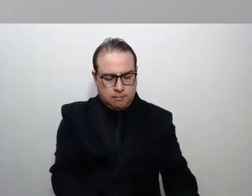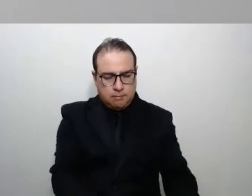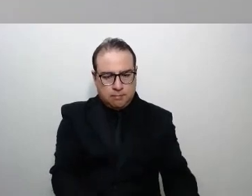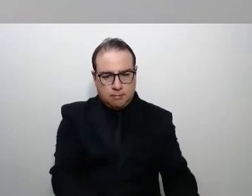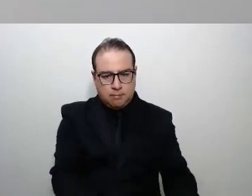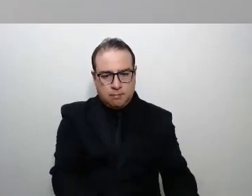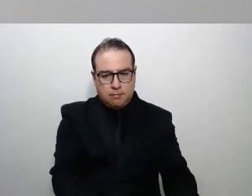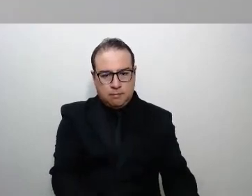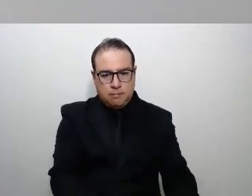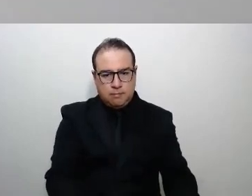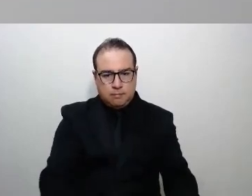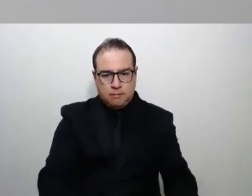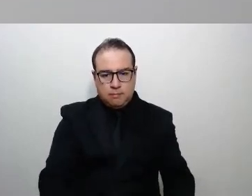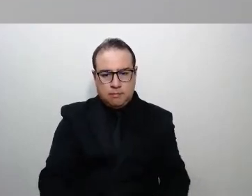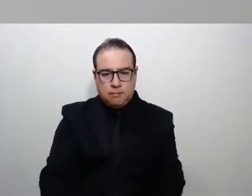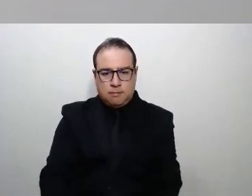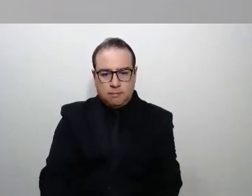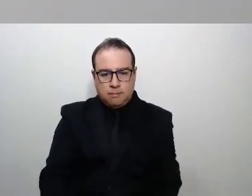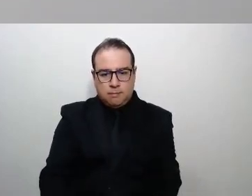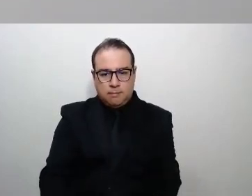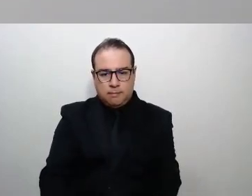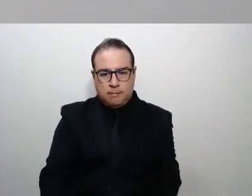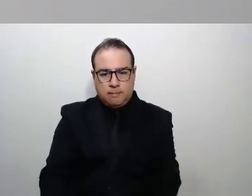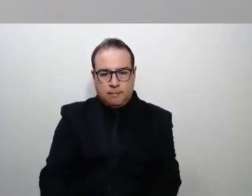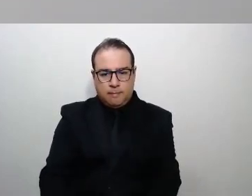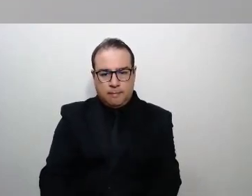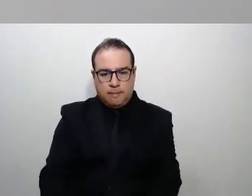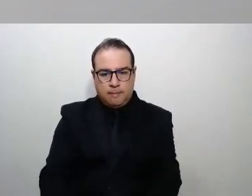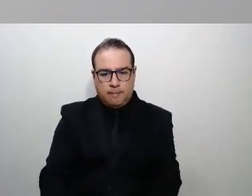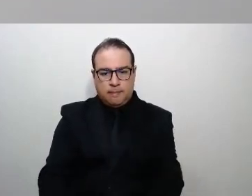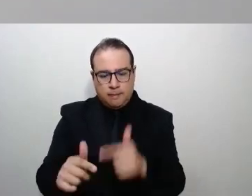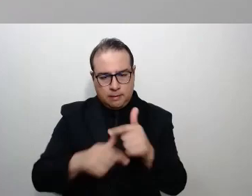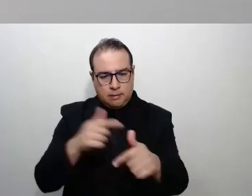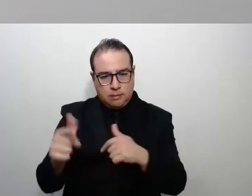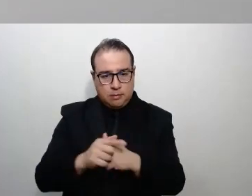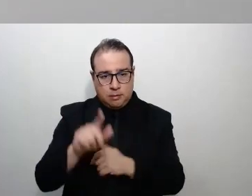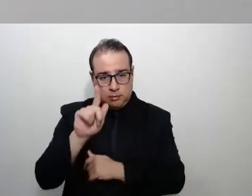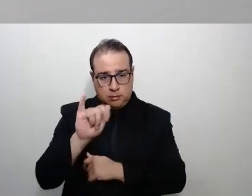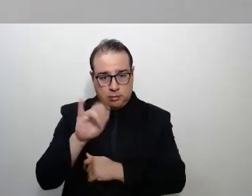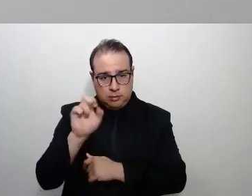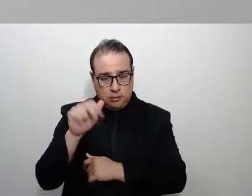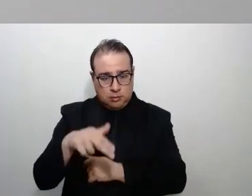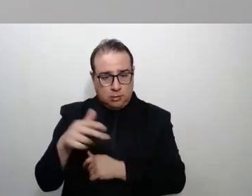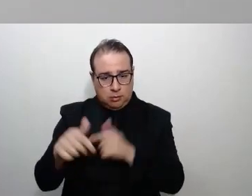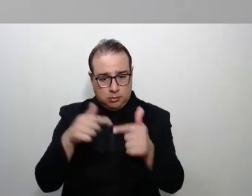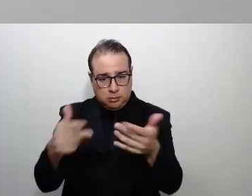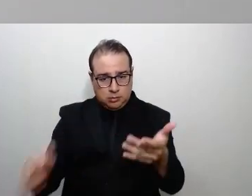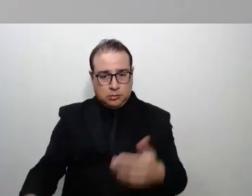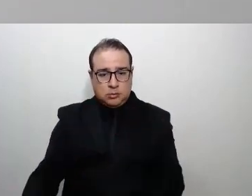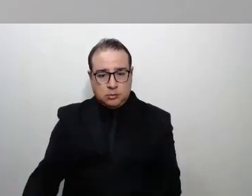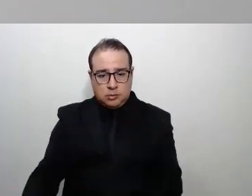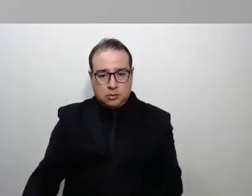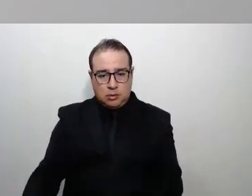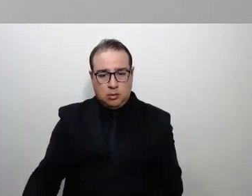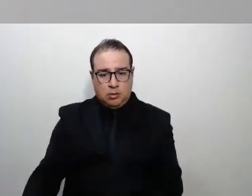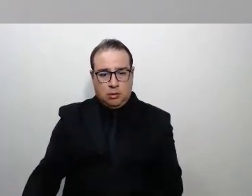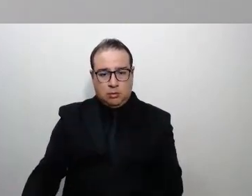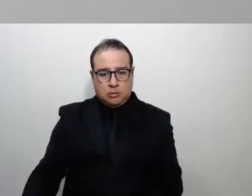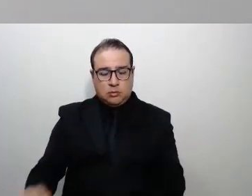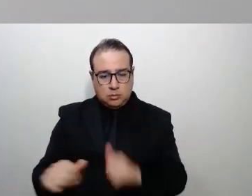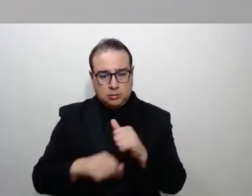amigo o nosso trabalho Desembargador Gilson que tem a responsabilidade de nós digerirmos Essas